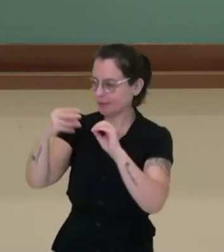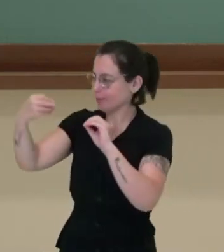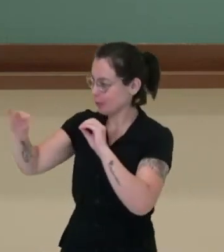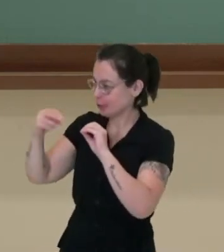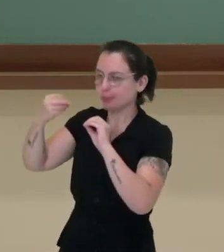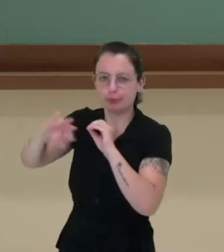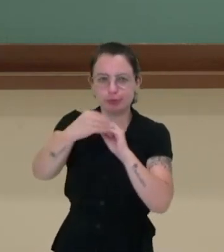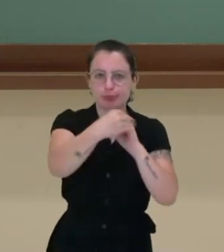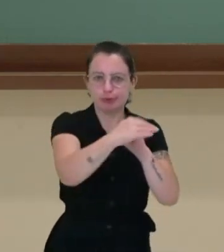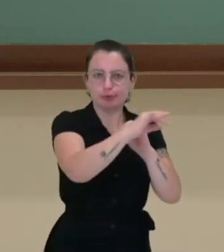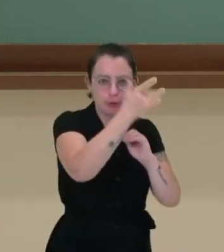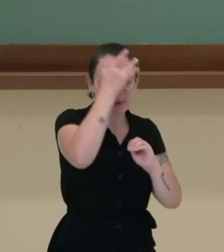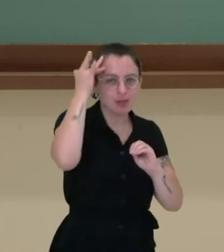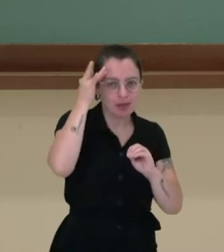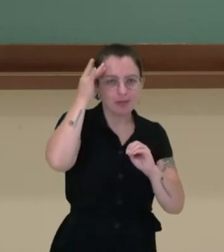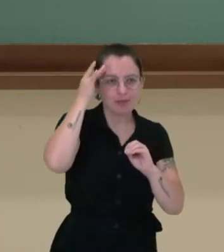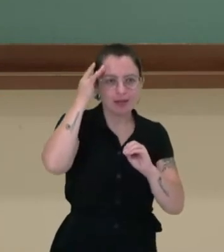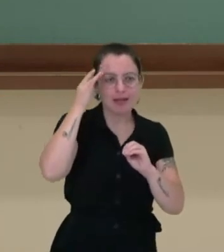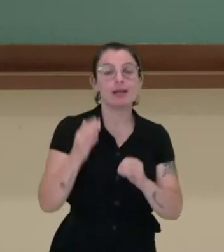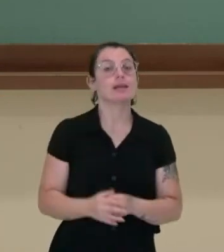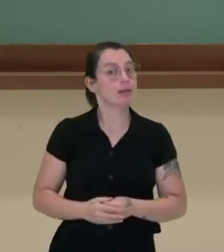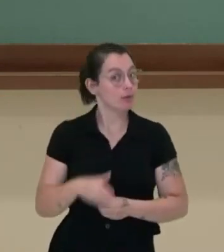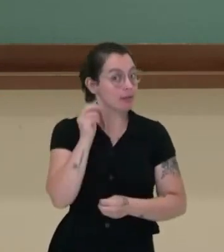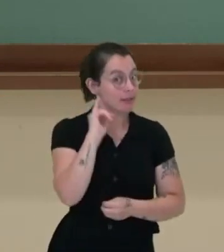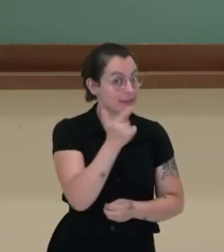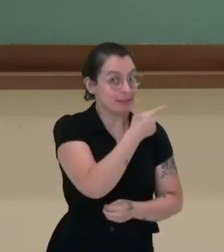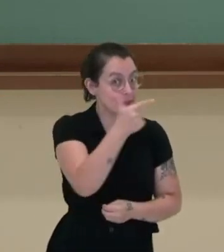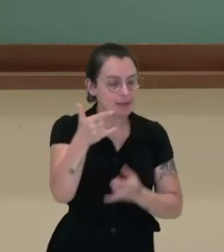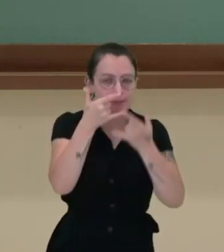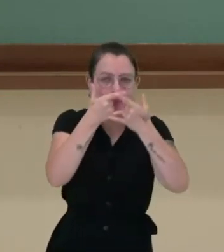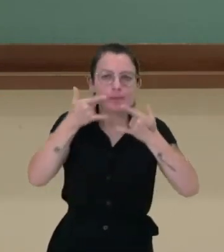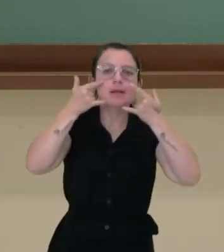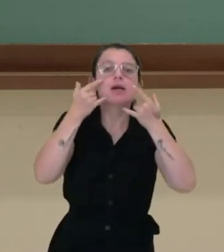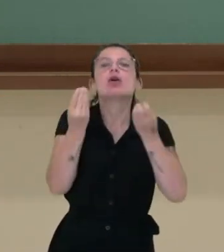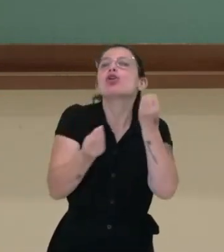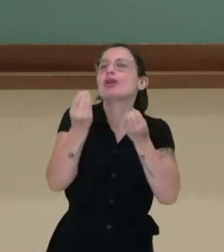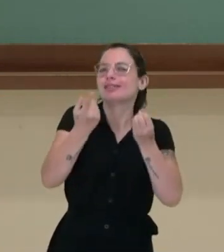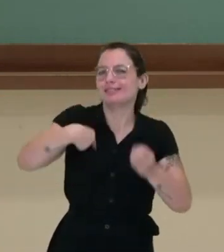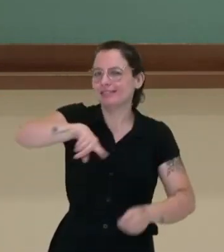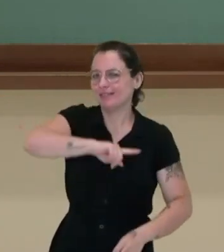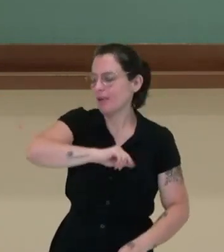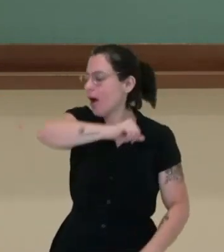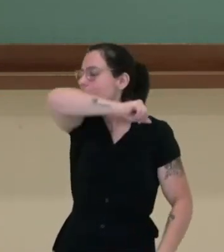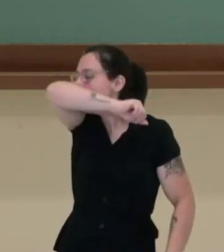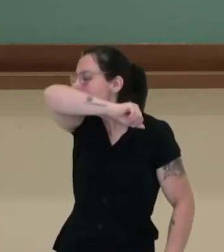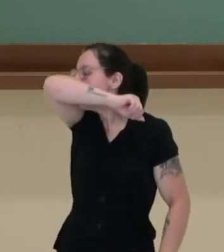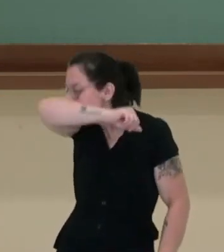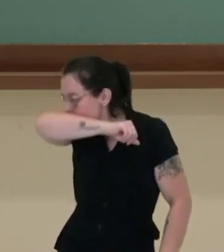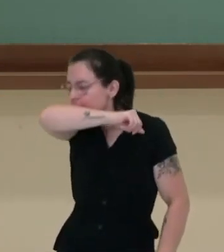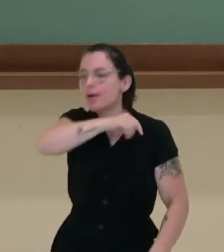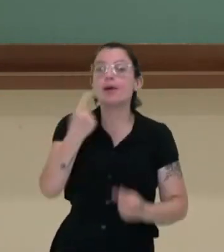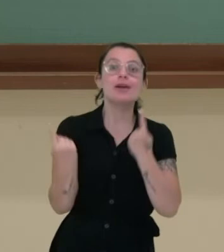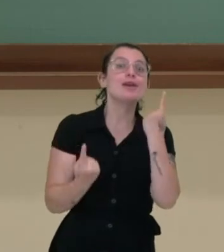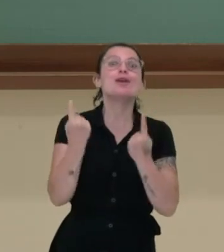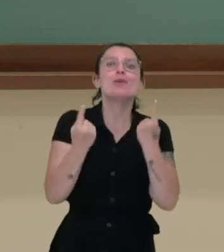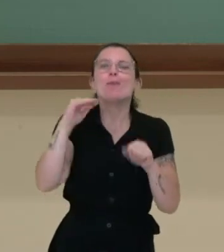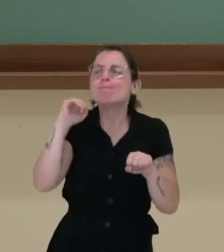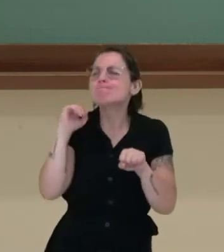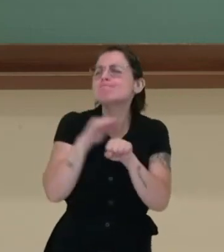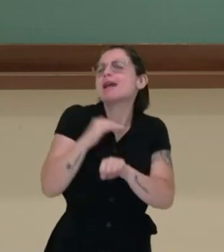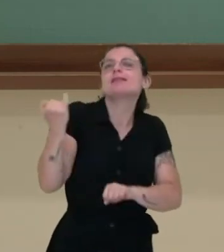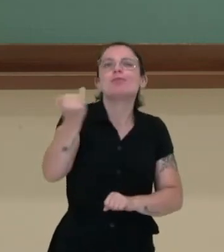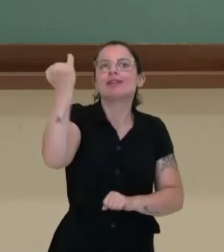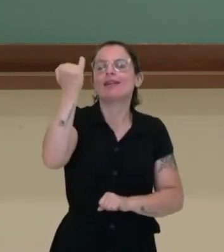se não tiver de máscara, olha só, antebraço, ok? E também o principal,